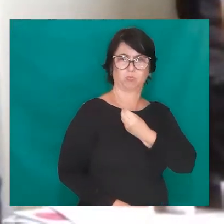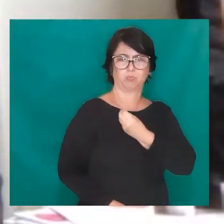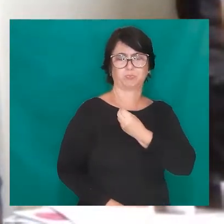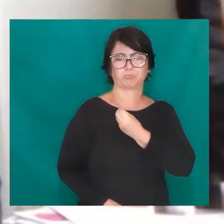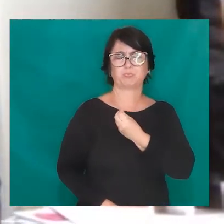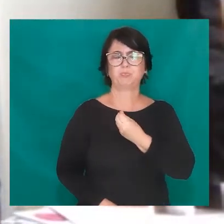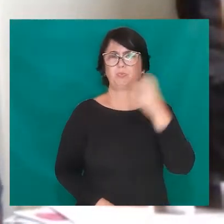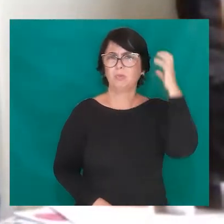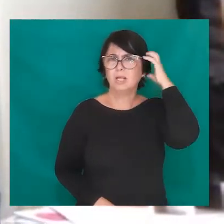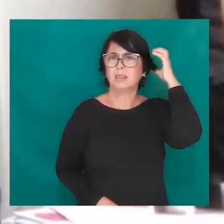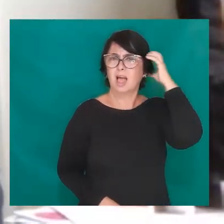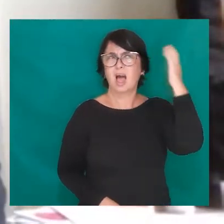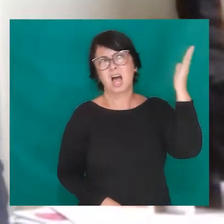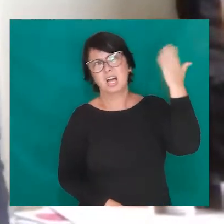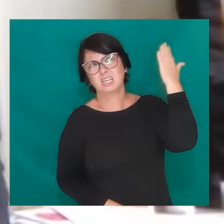Rádio Nacional